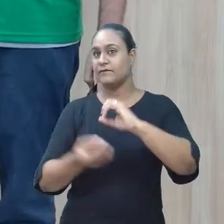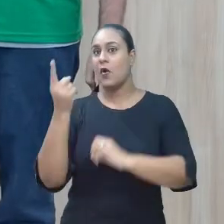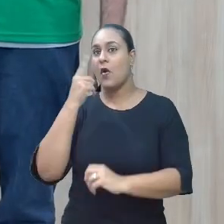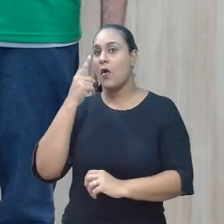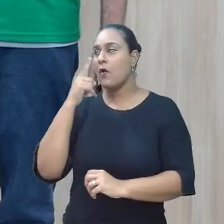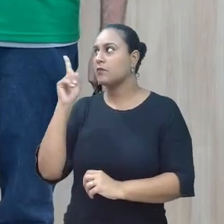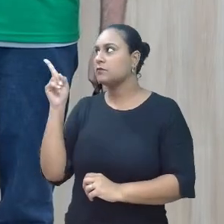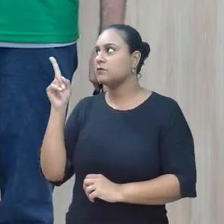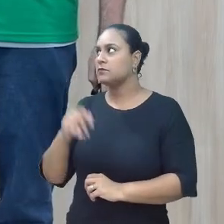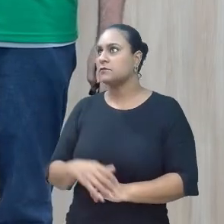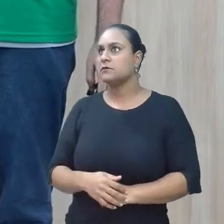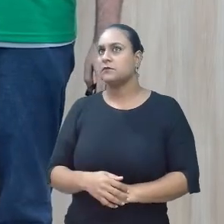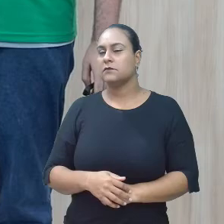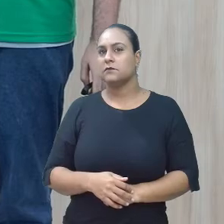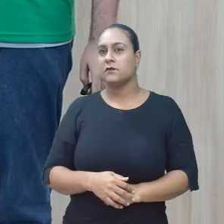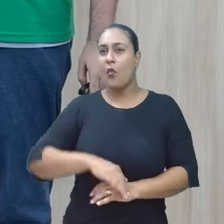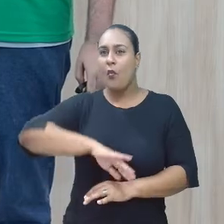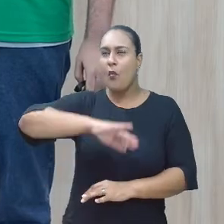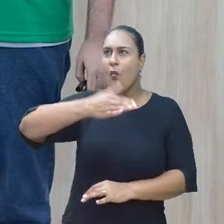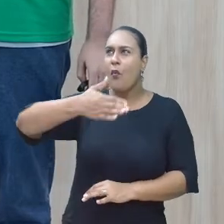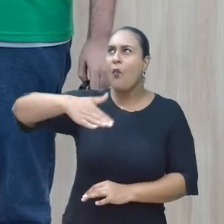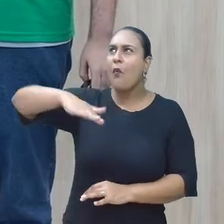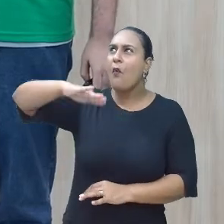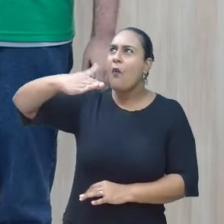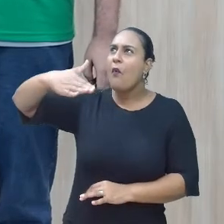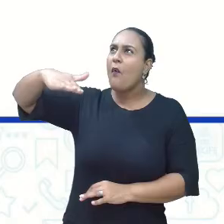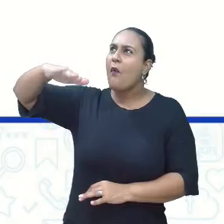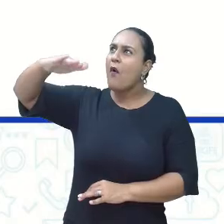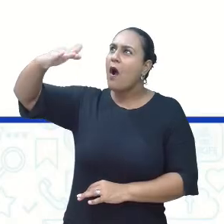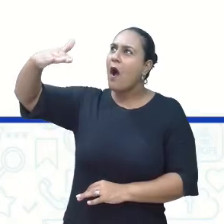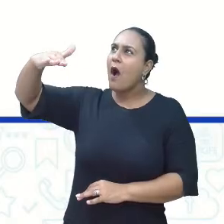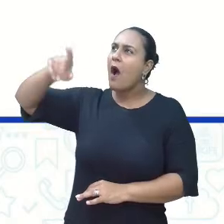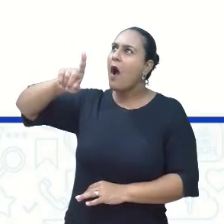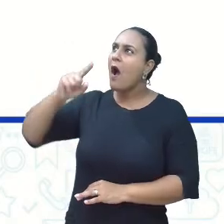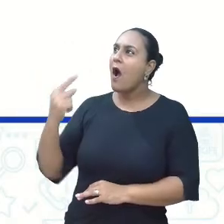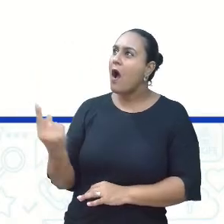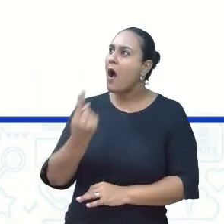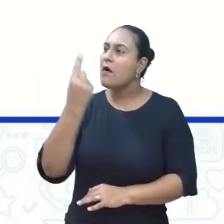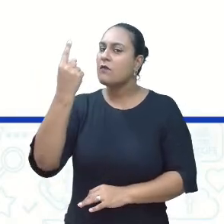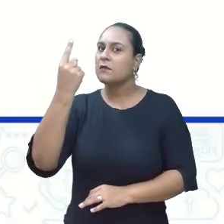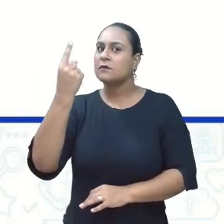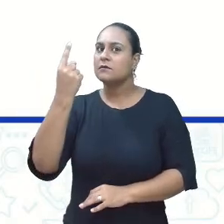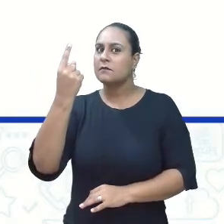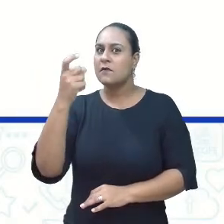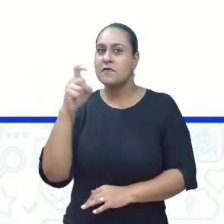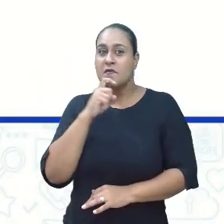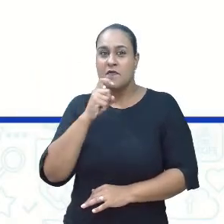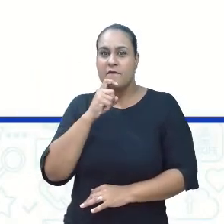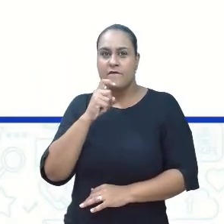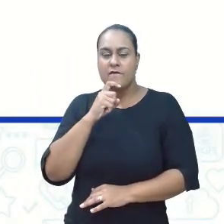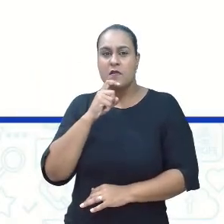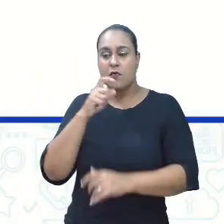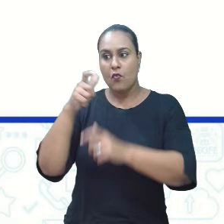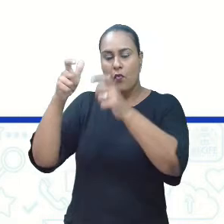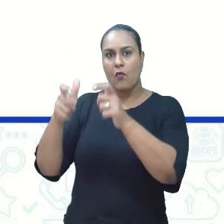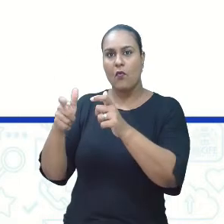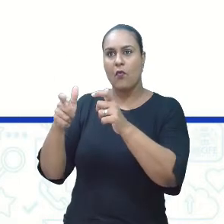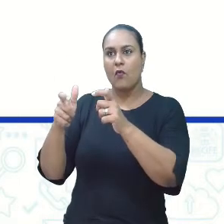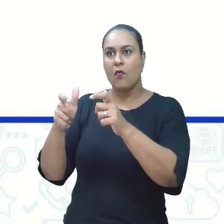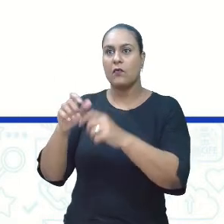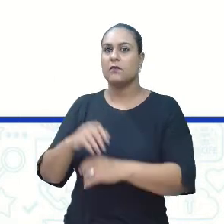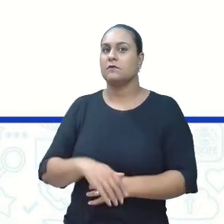Laura. Quanto mais alto o relevo, mais frio o lugar. Quanto